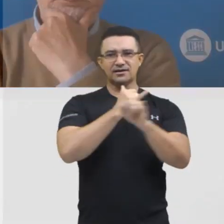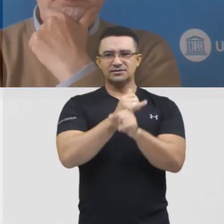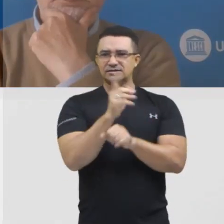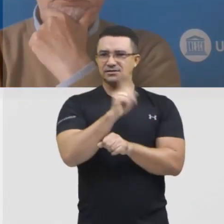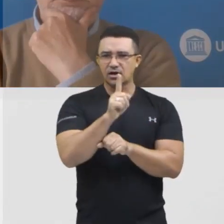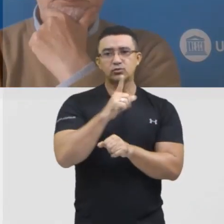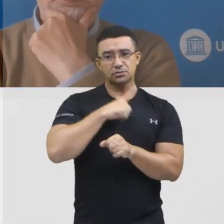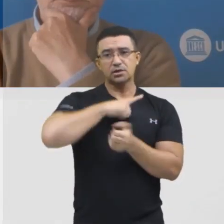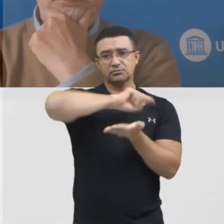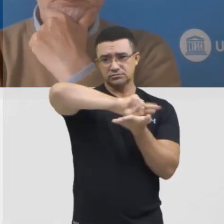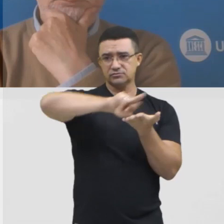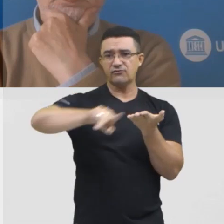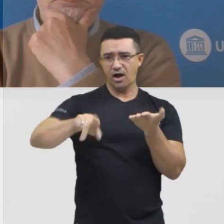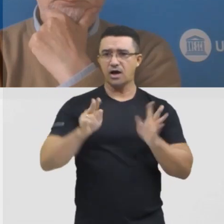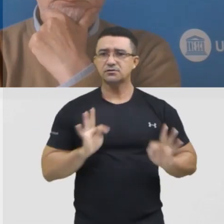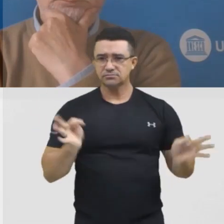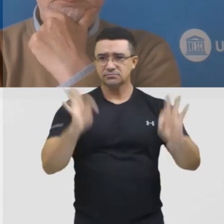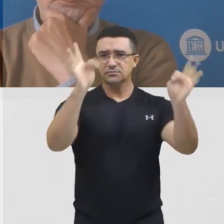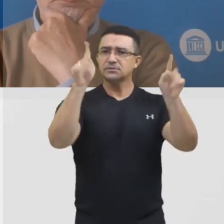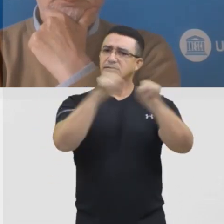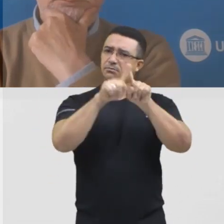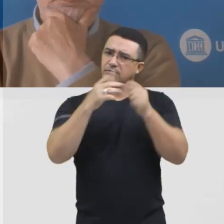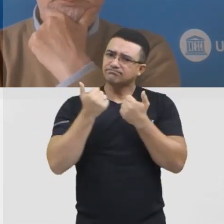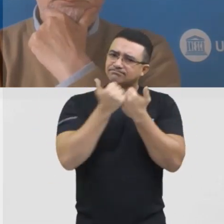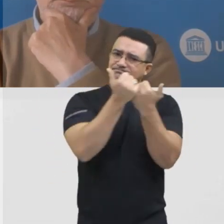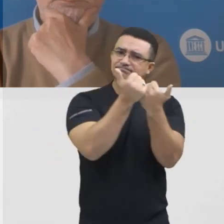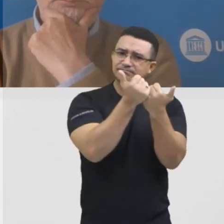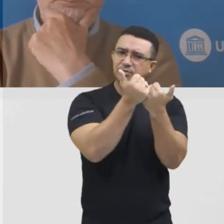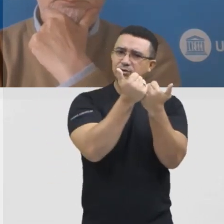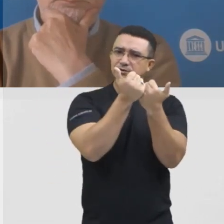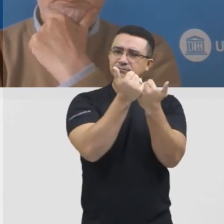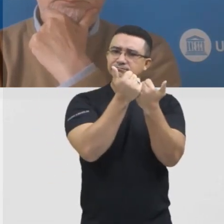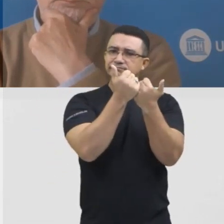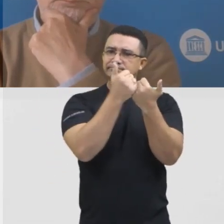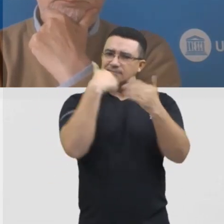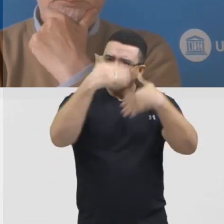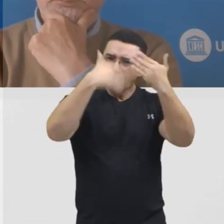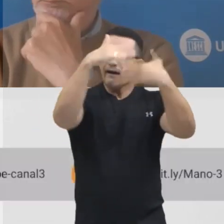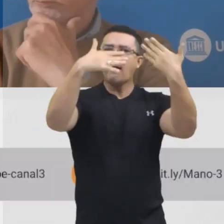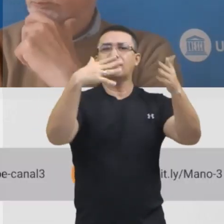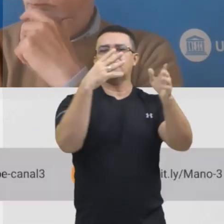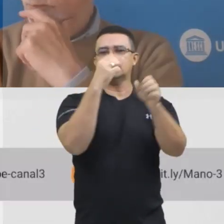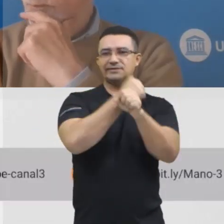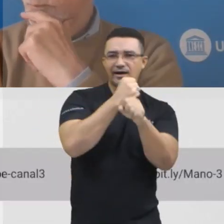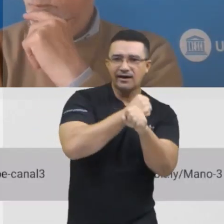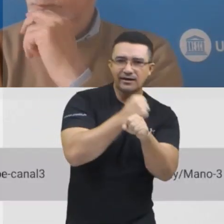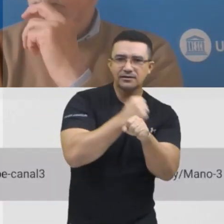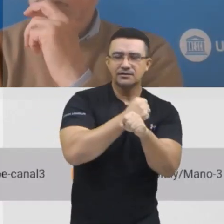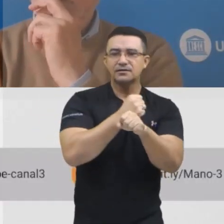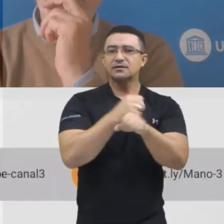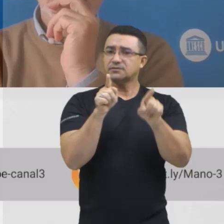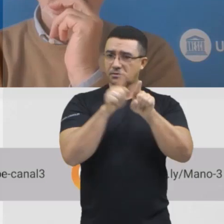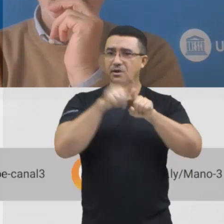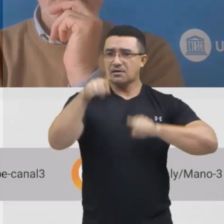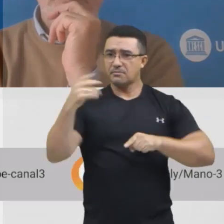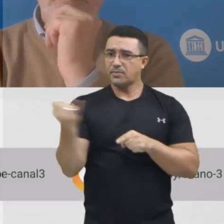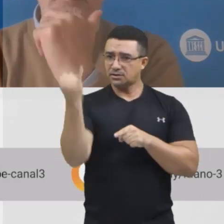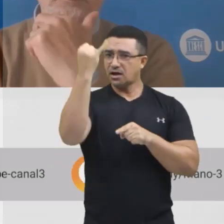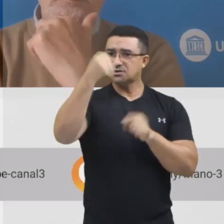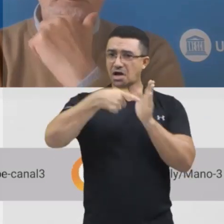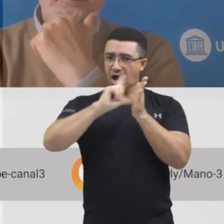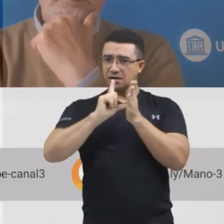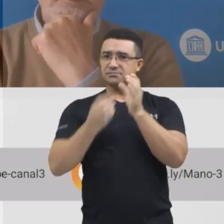temos várias tecnologias que nos apoiam no decorrer do tempo e que tiveram a sua importância no ato de sua